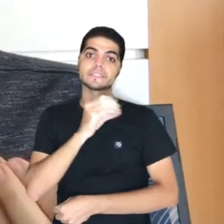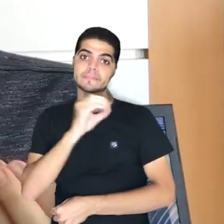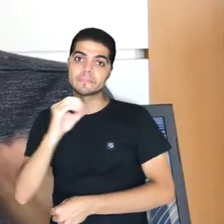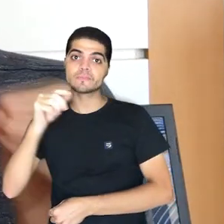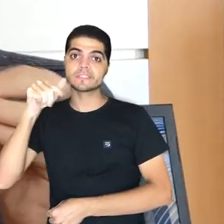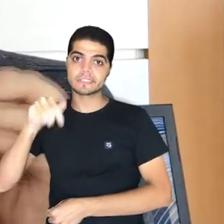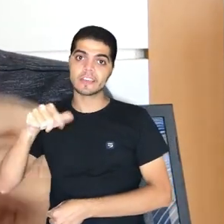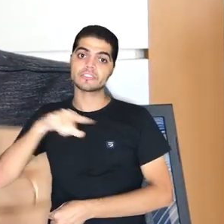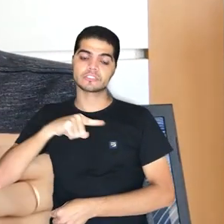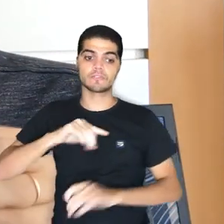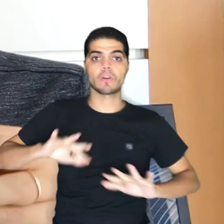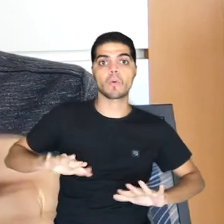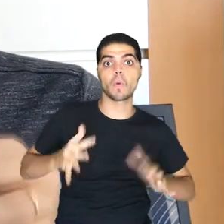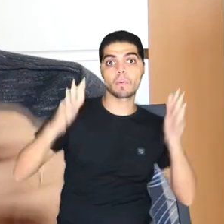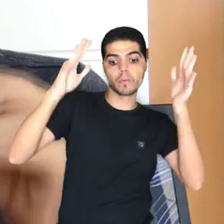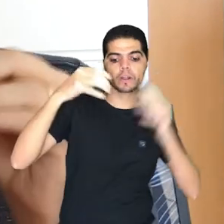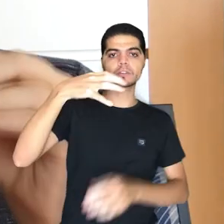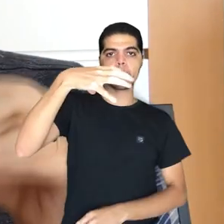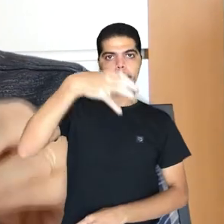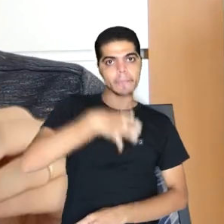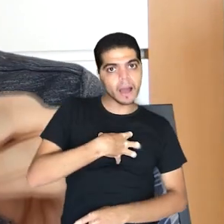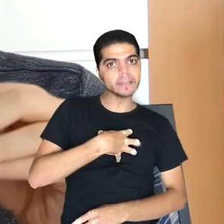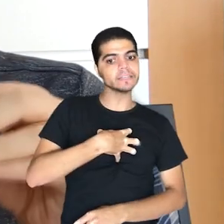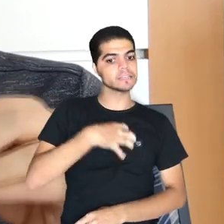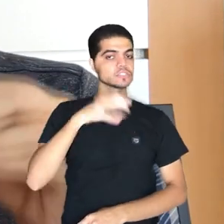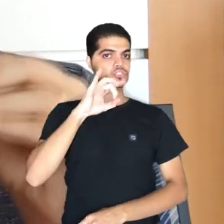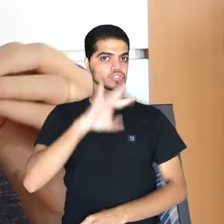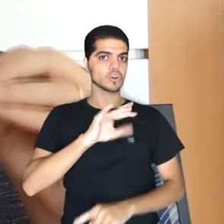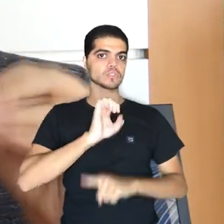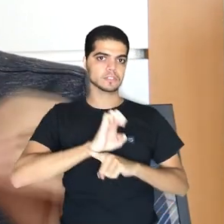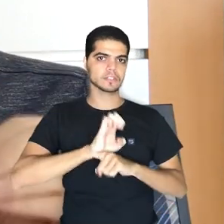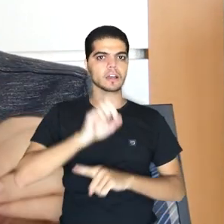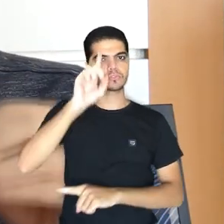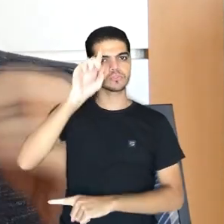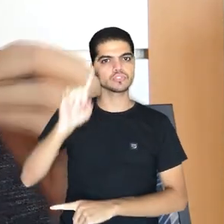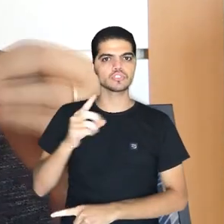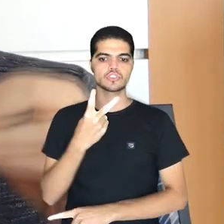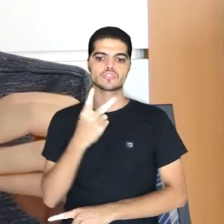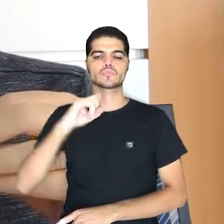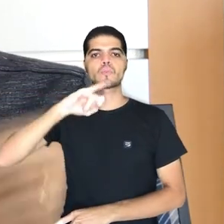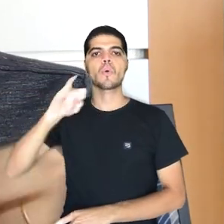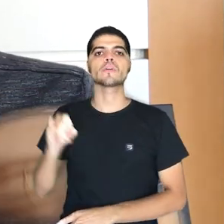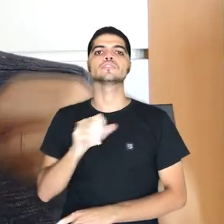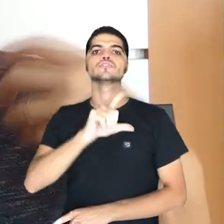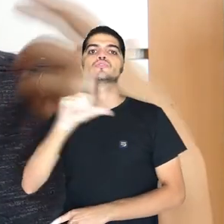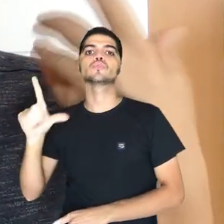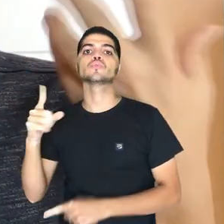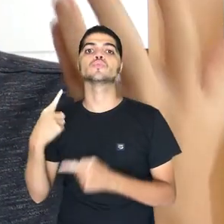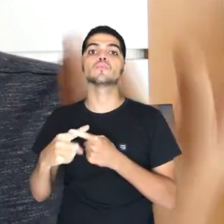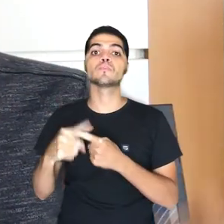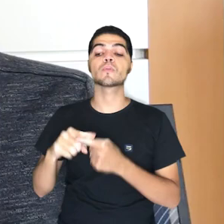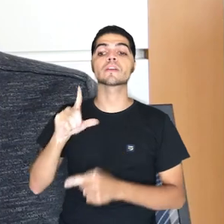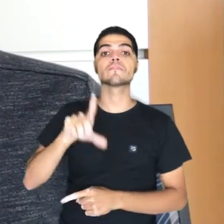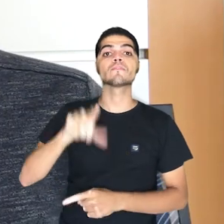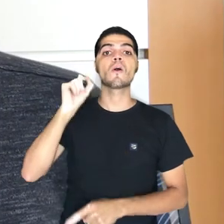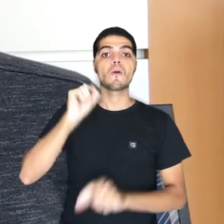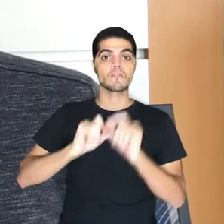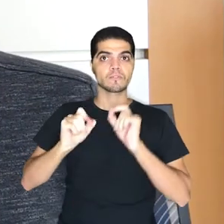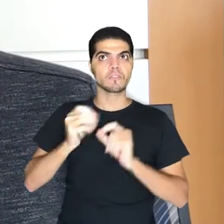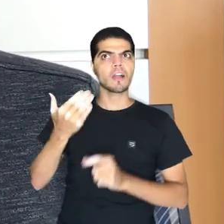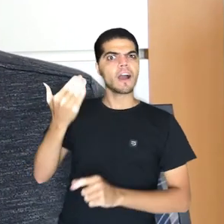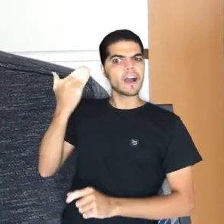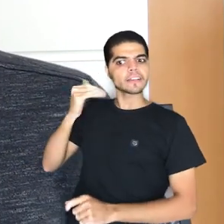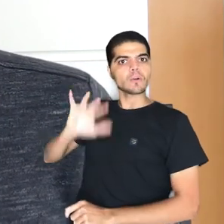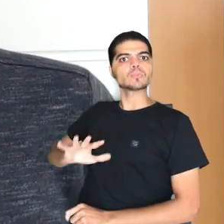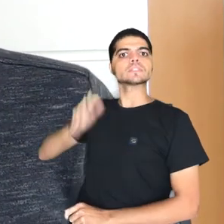comemoração baiana e não nacional, que diz respeito ao dia 2 de julho, que é o dia em que a Bahia teria expulso